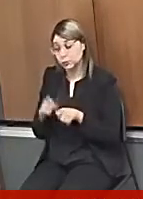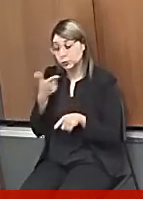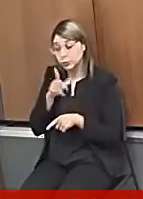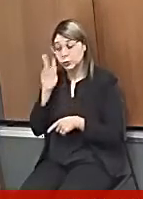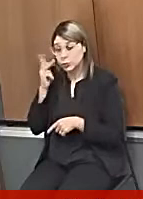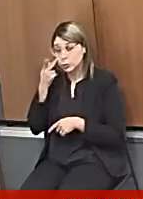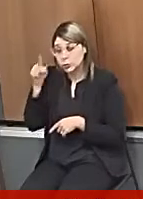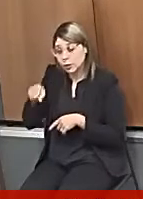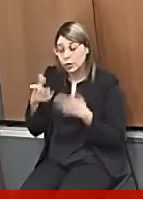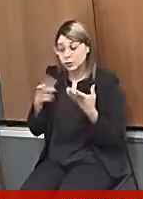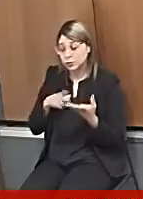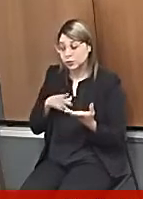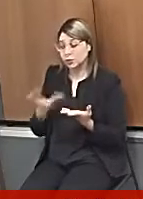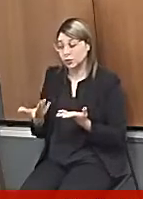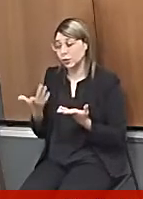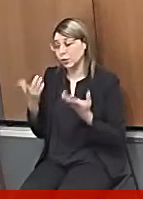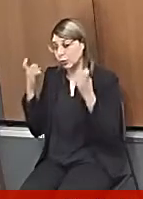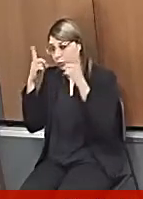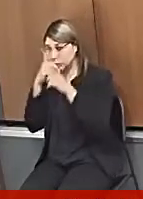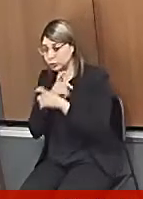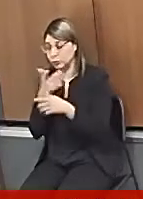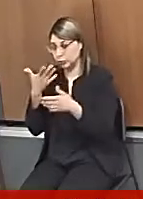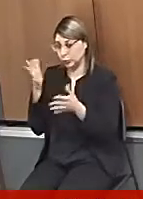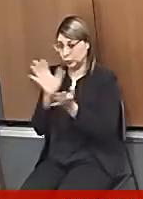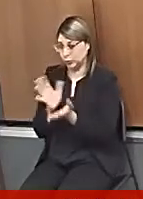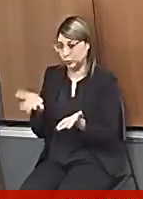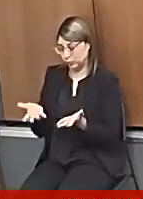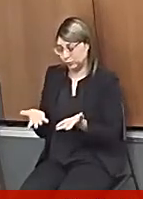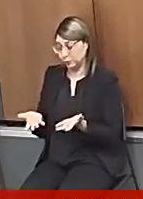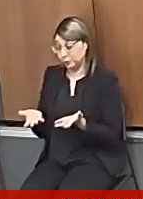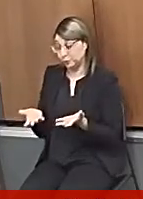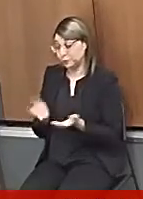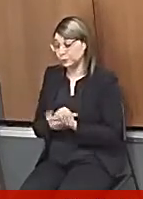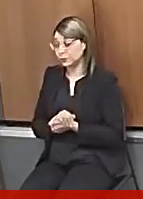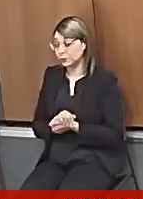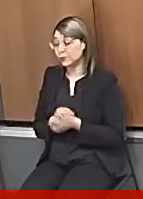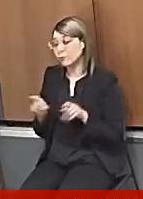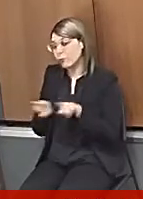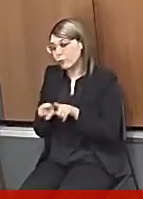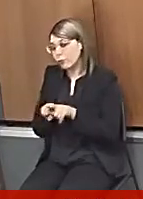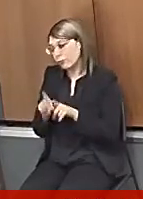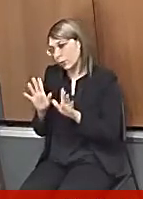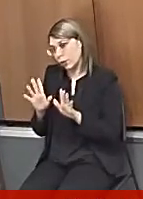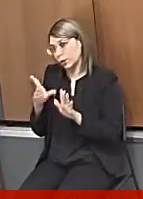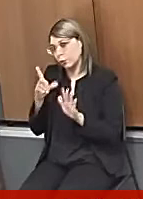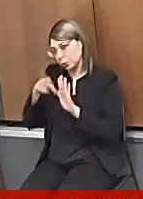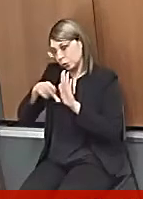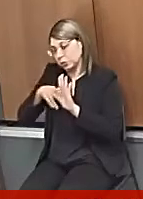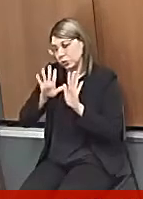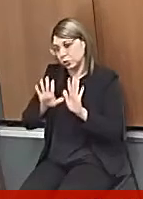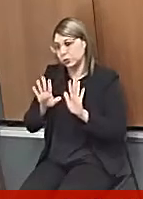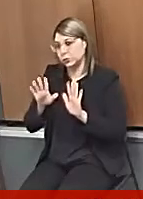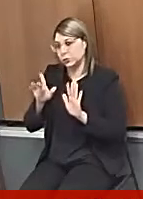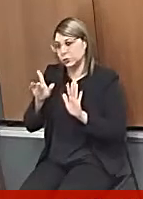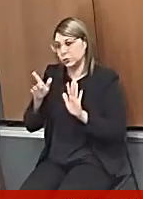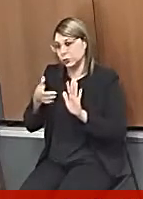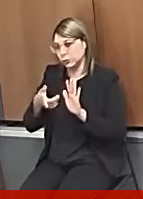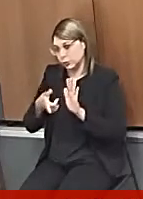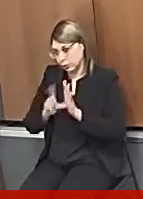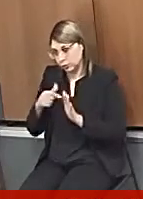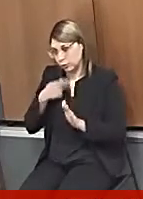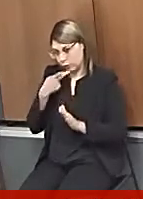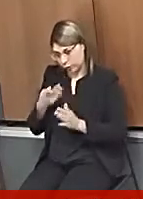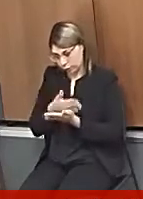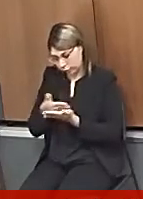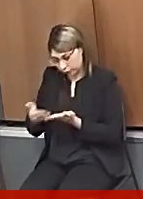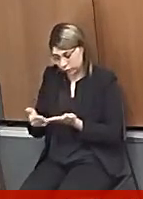dessa situação é vulnerável e independentemente do projeto eu acho que comeu retomando as palavras